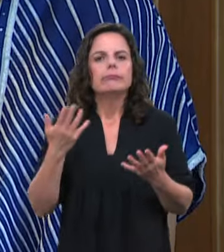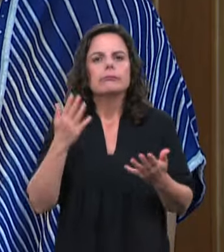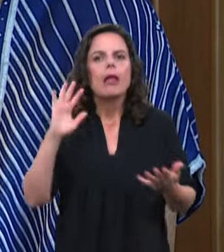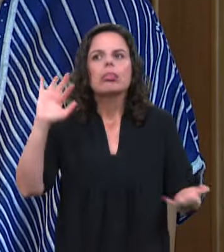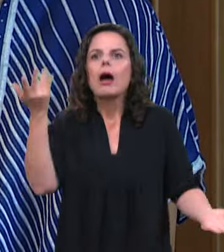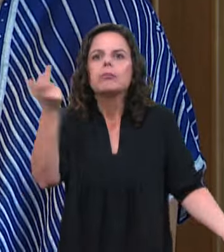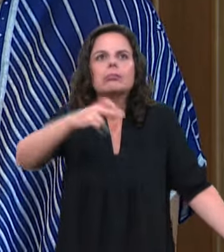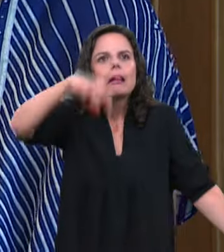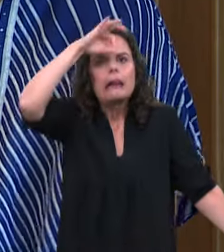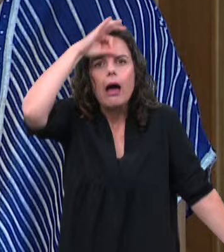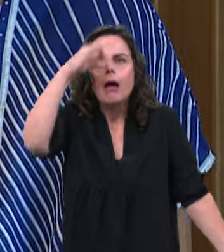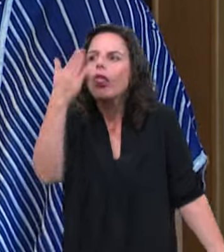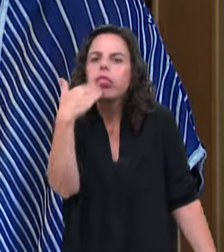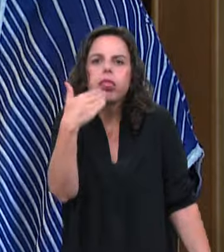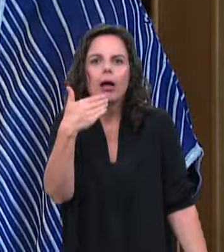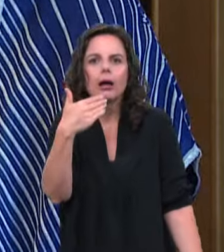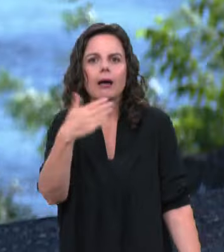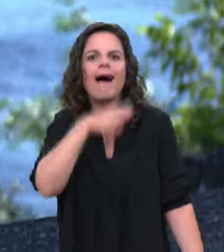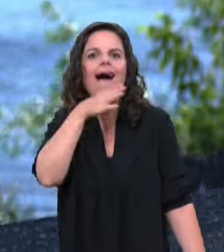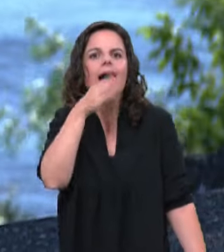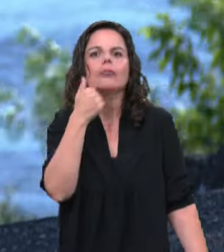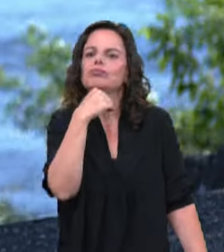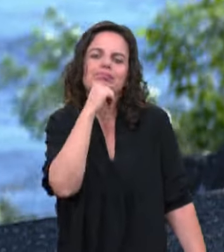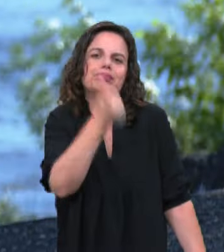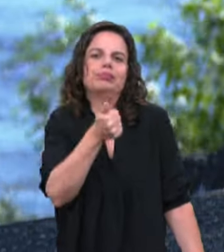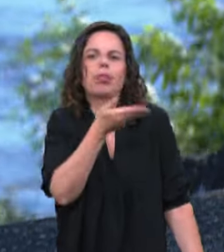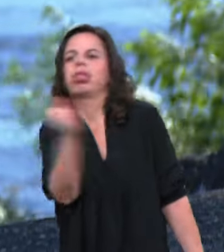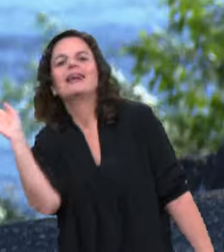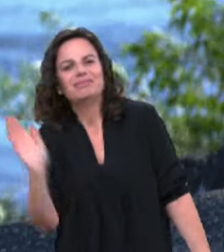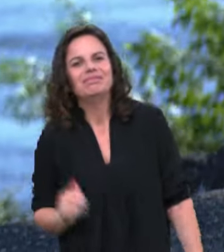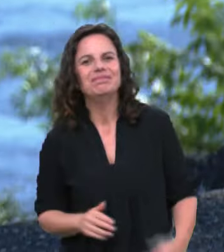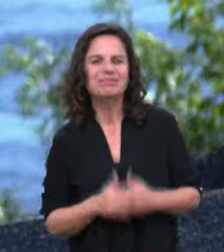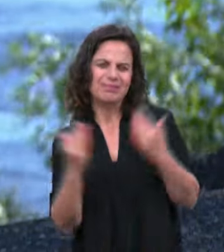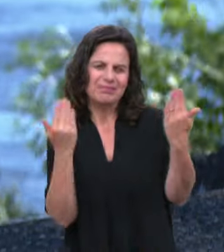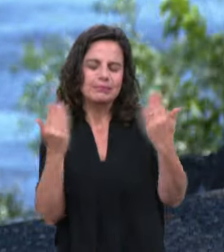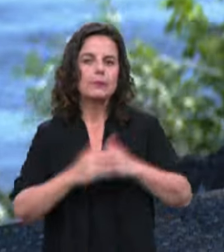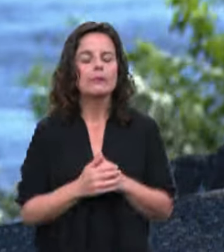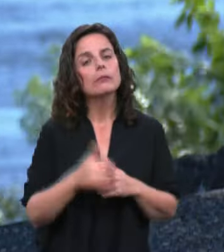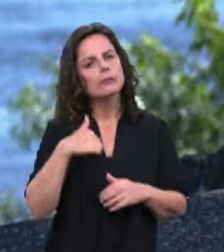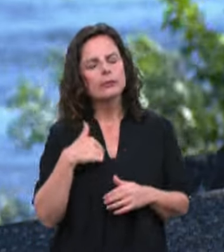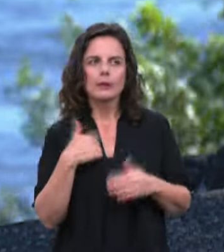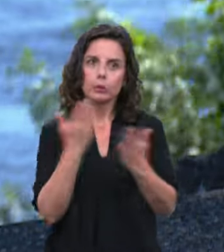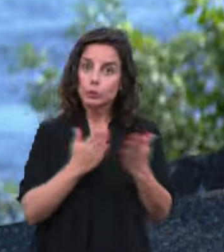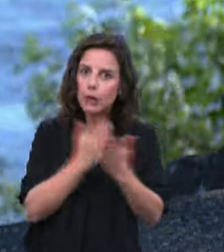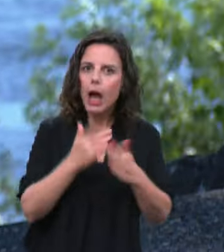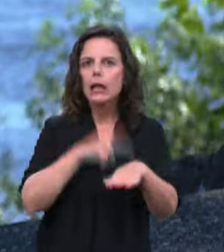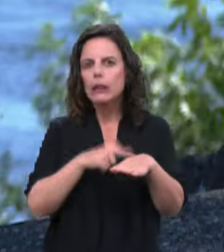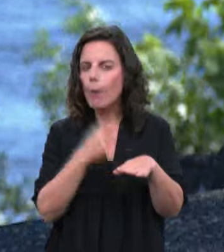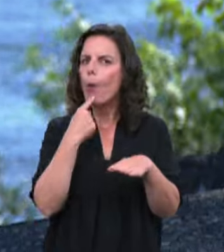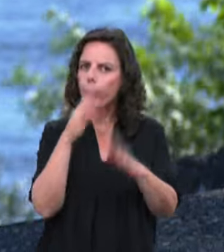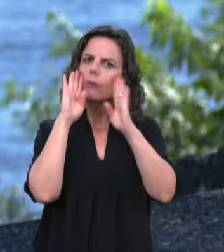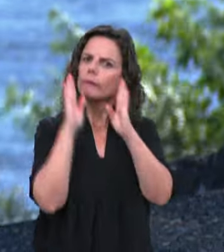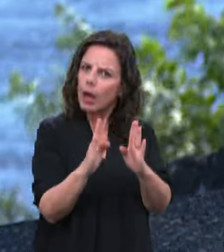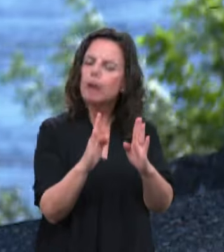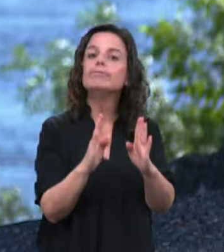se distraírem um bocadinho, perdem logo o comboio. Eu dedicava muito do meu tempo ao estudo. Portanto,